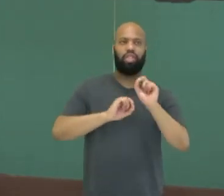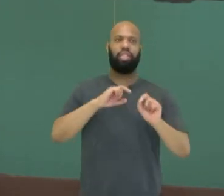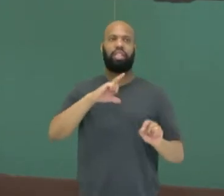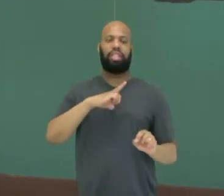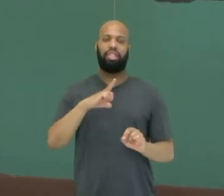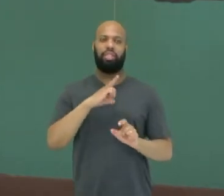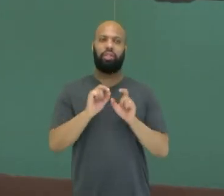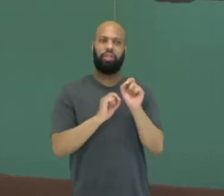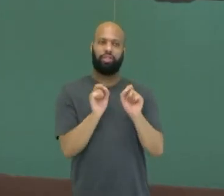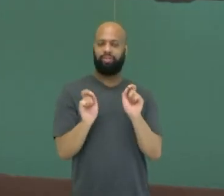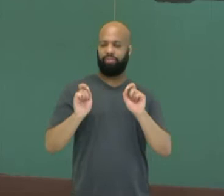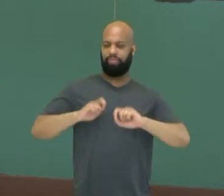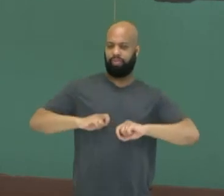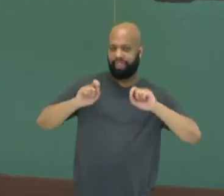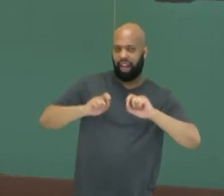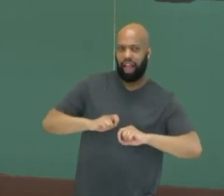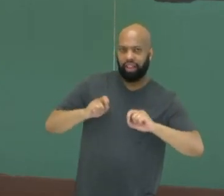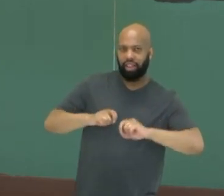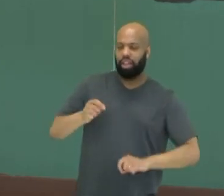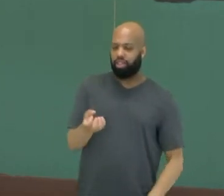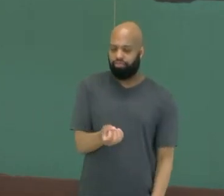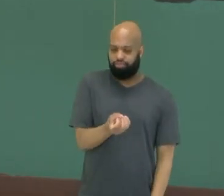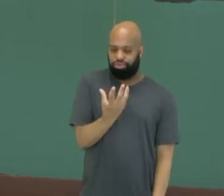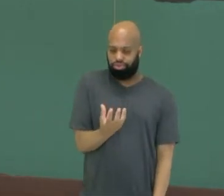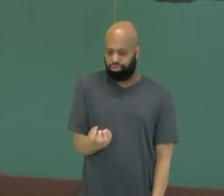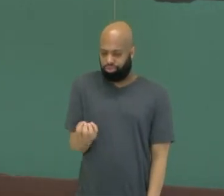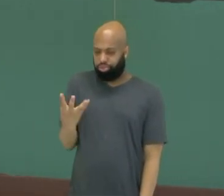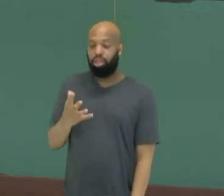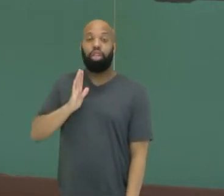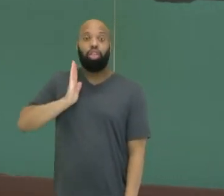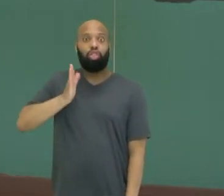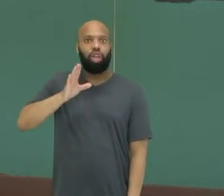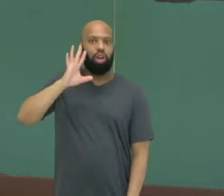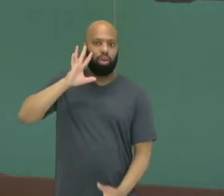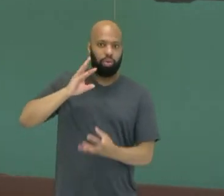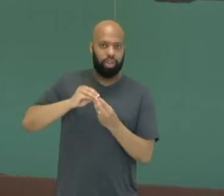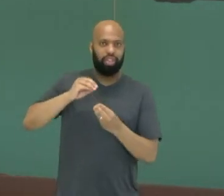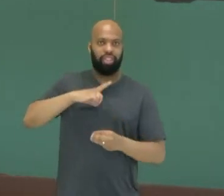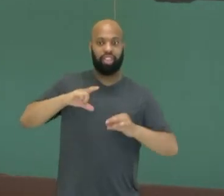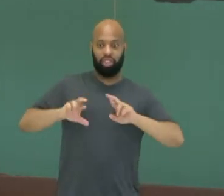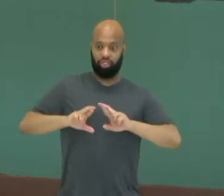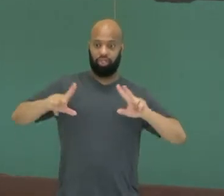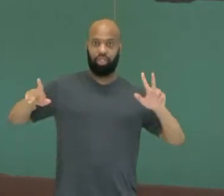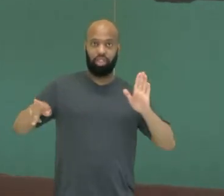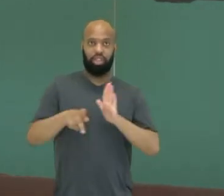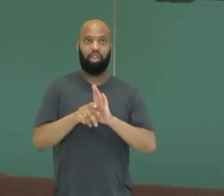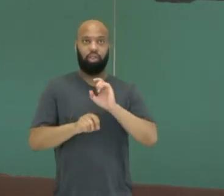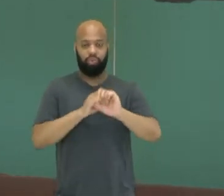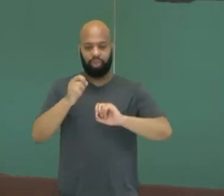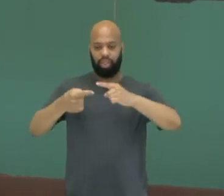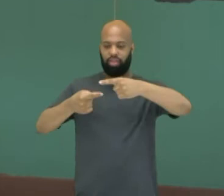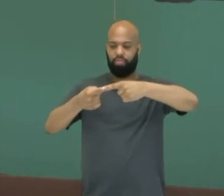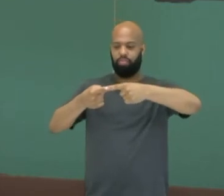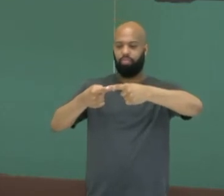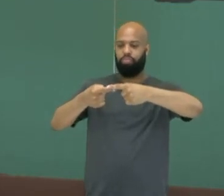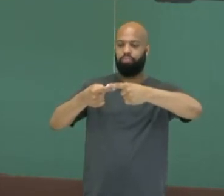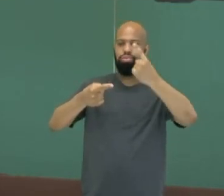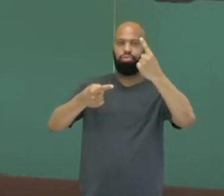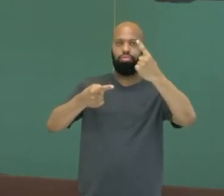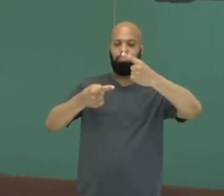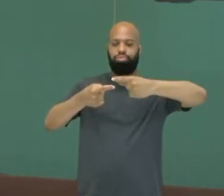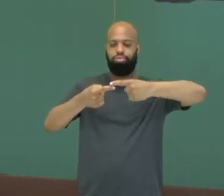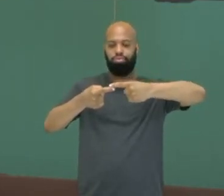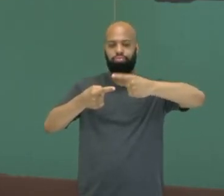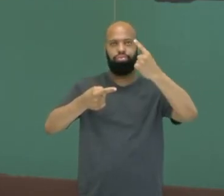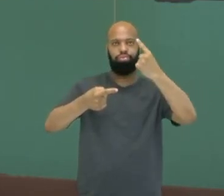ligar o aparelho ou acender a lâmpada. Já entendemos a diferença de um circuito aberto para um circuito fechado.